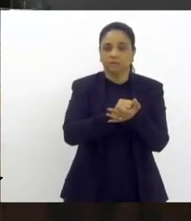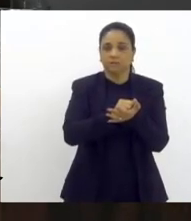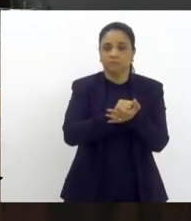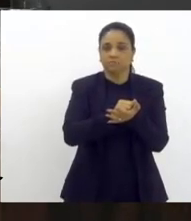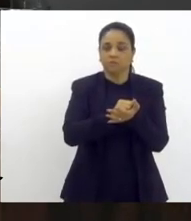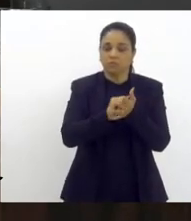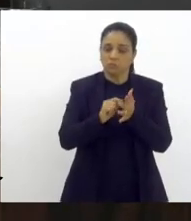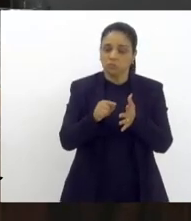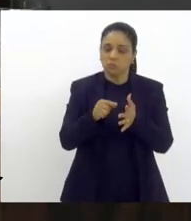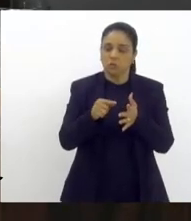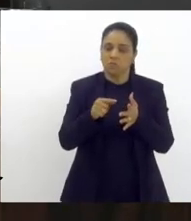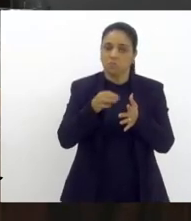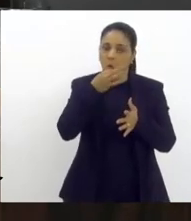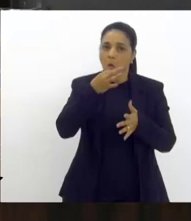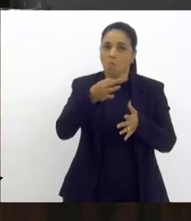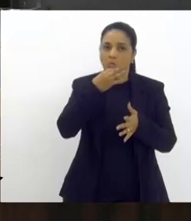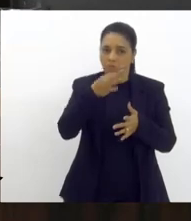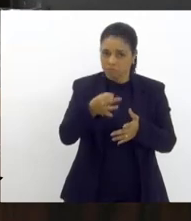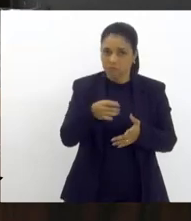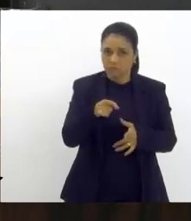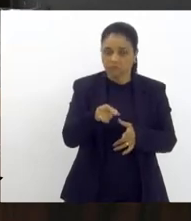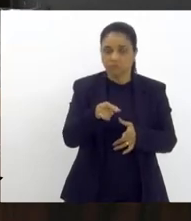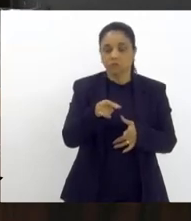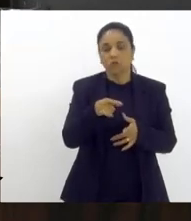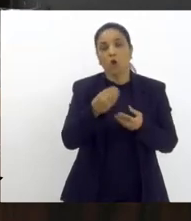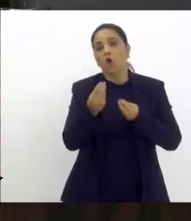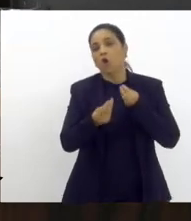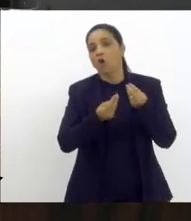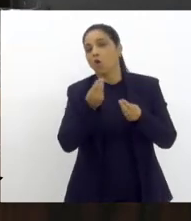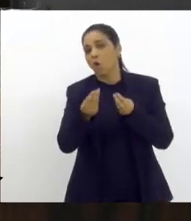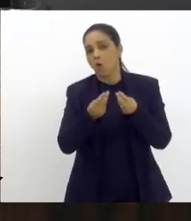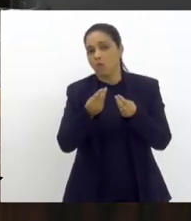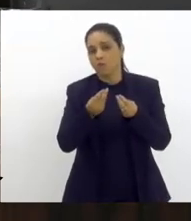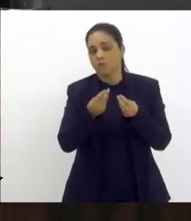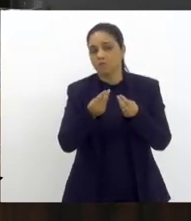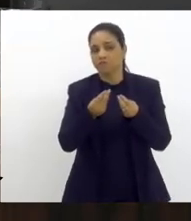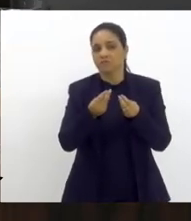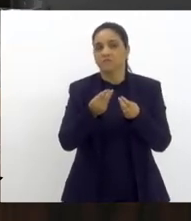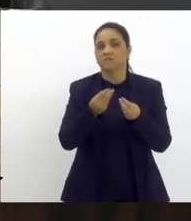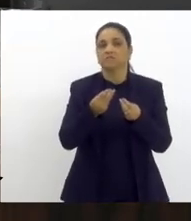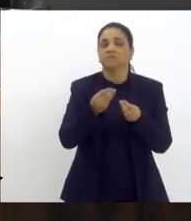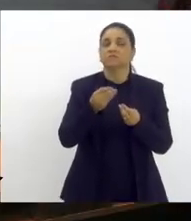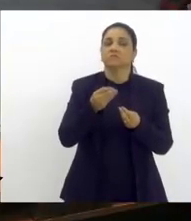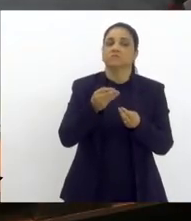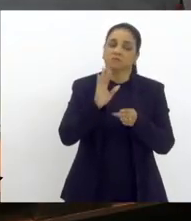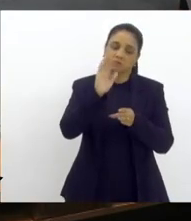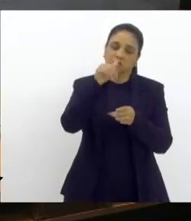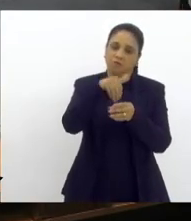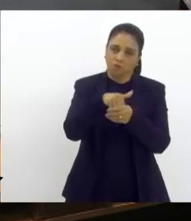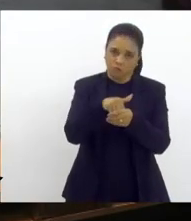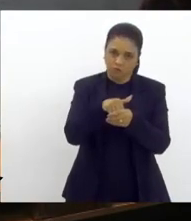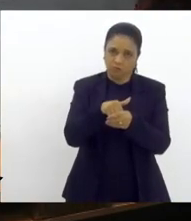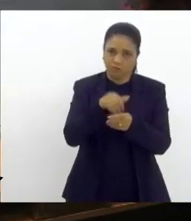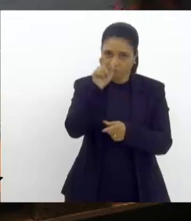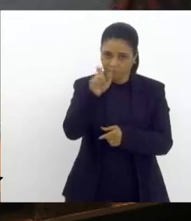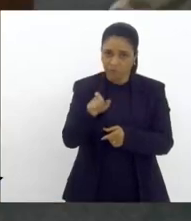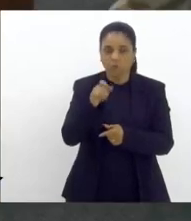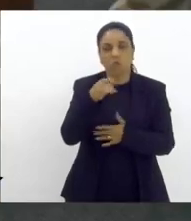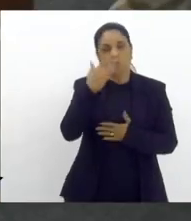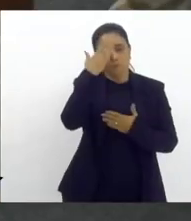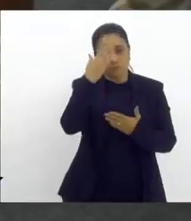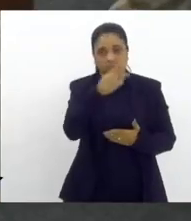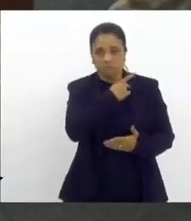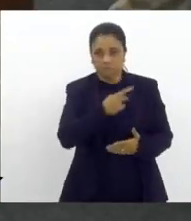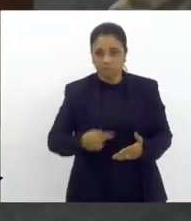manifestação com relação com e como seria o será o foi o seu voto Obrigada senhora Presidente